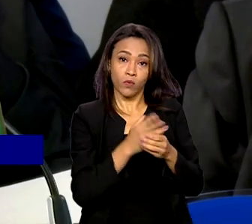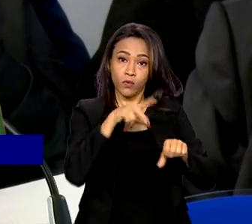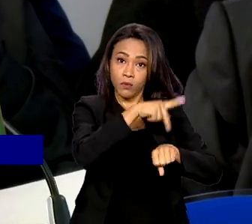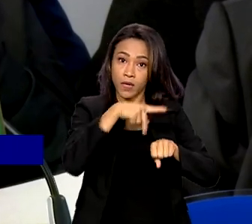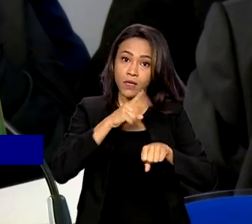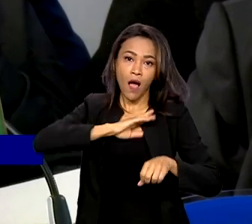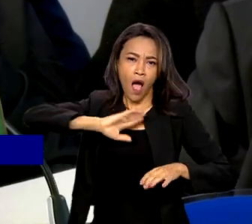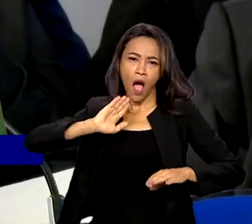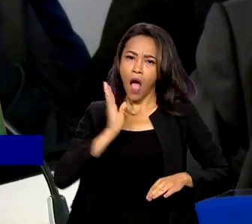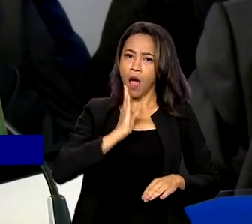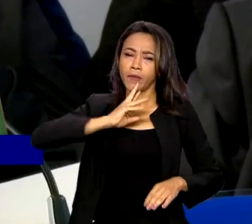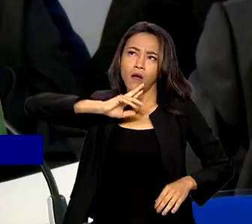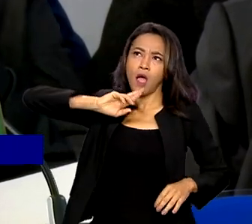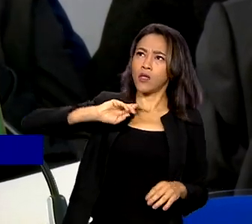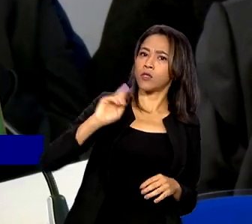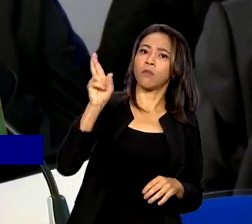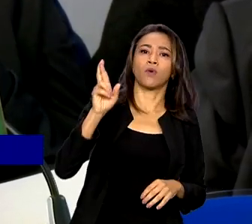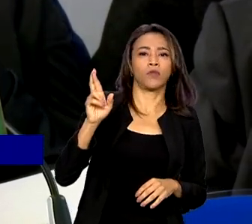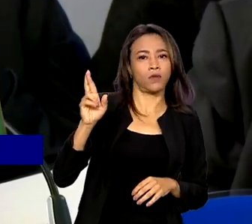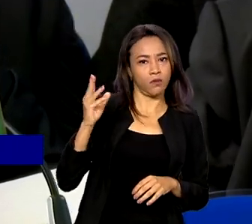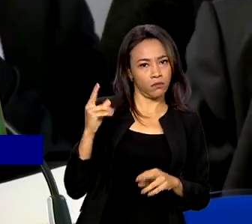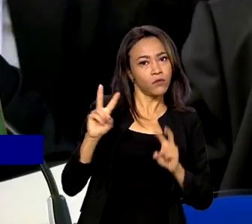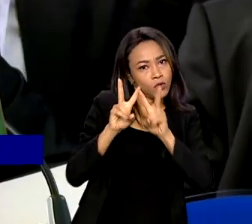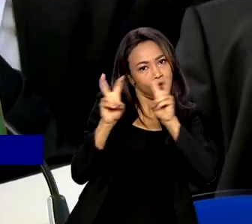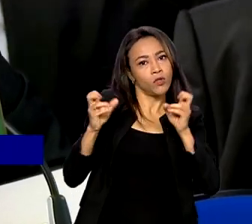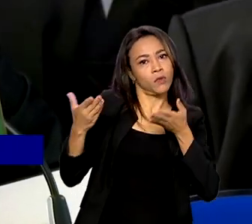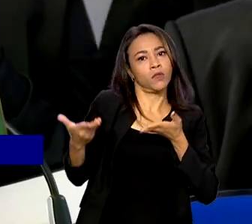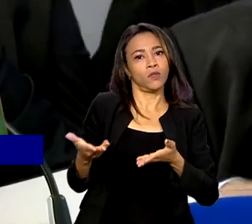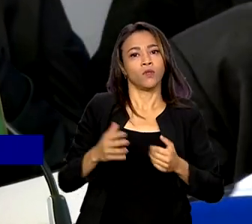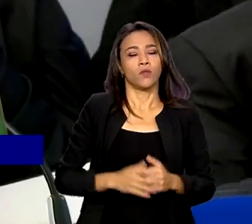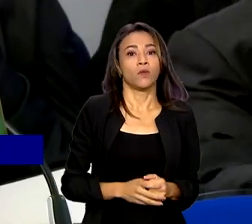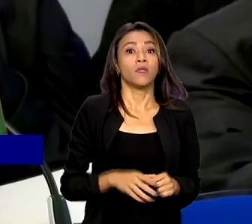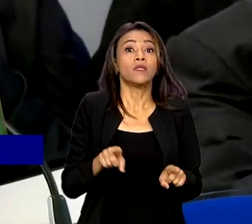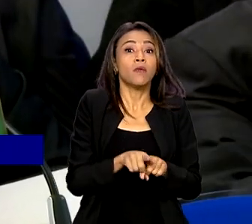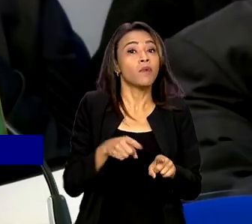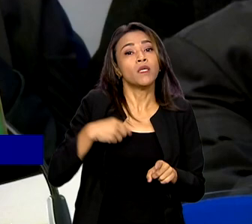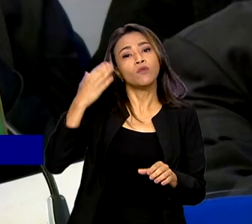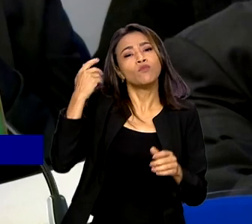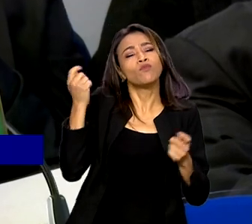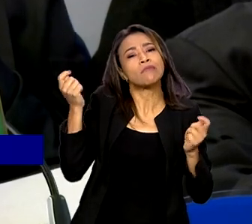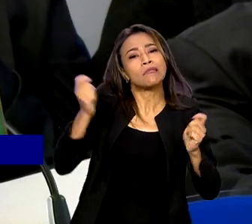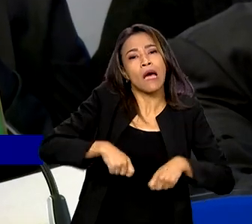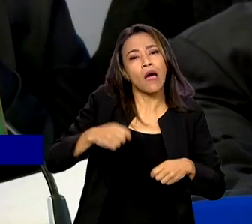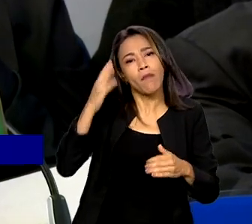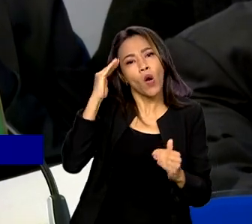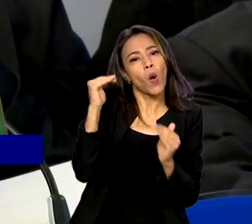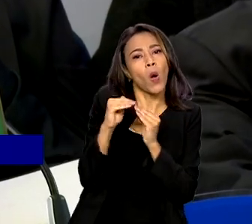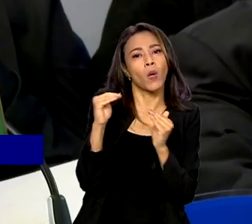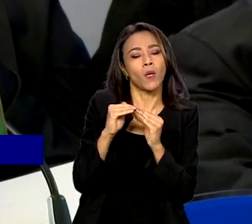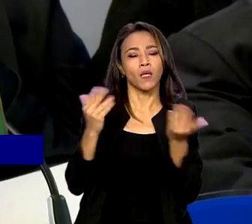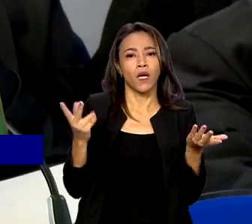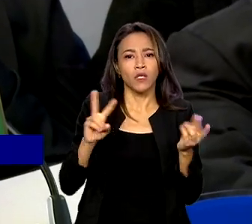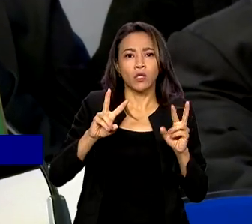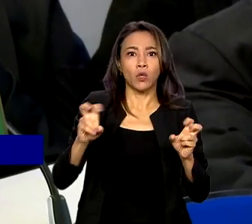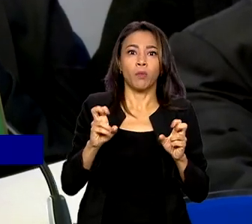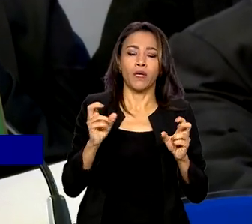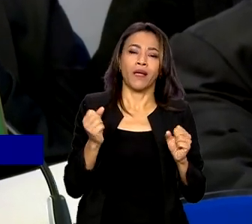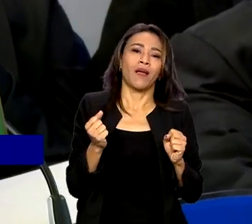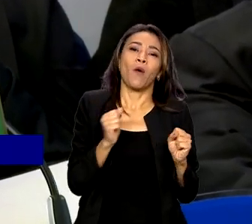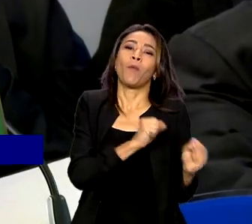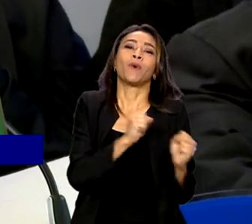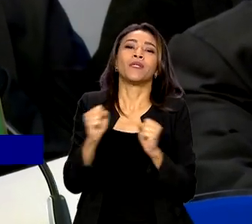resposta rápida e contundente. É inadmissível abrir mão do poder de compra do